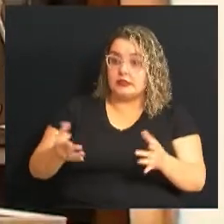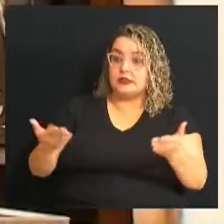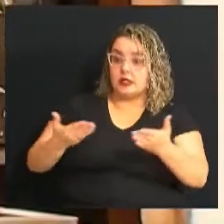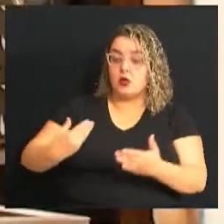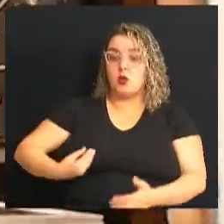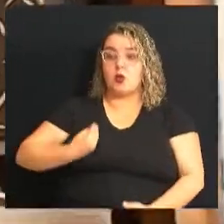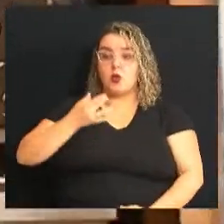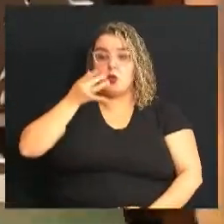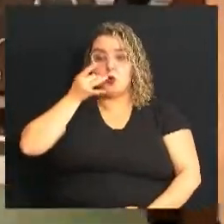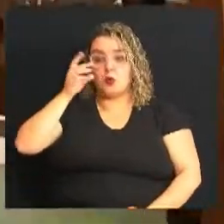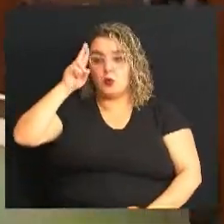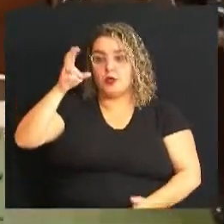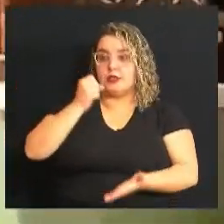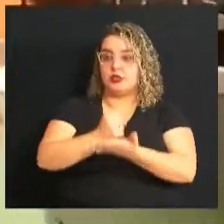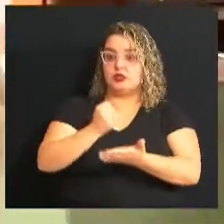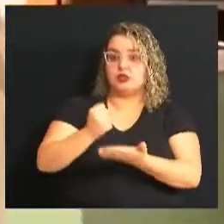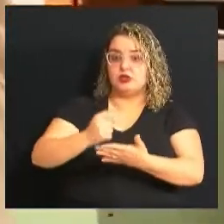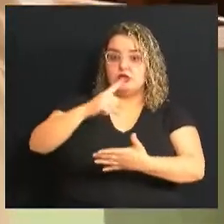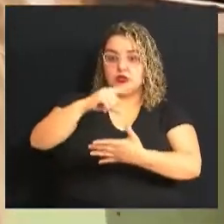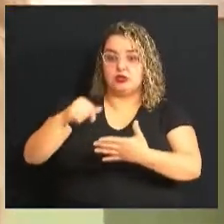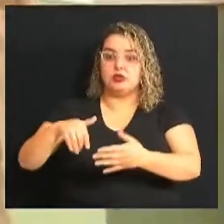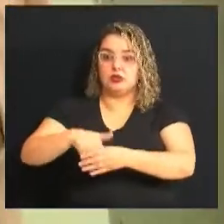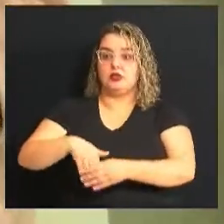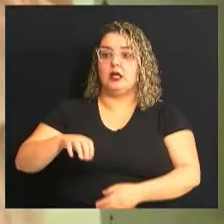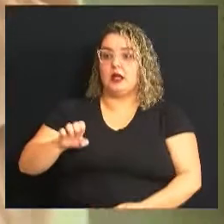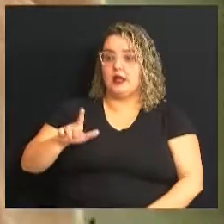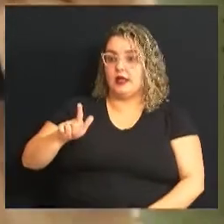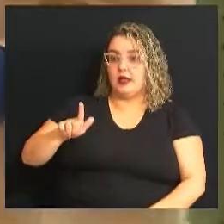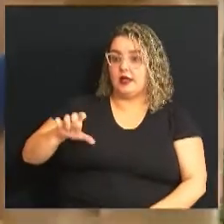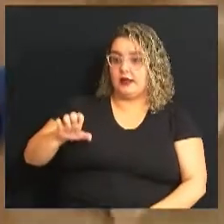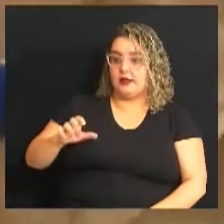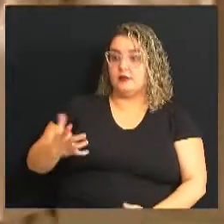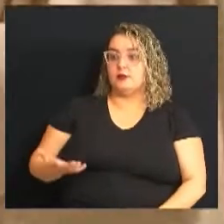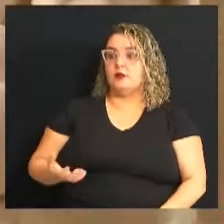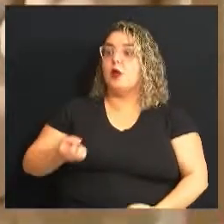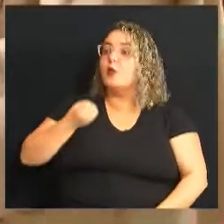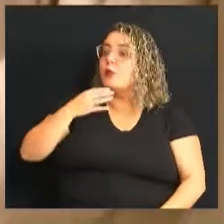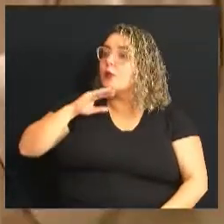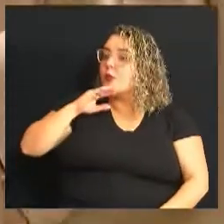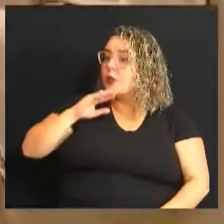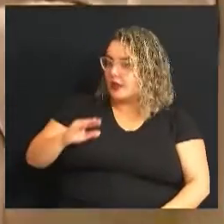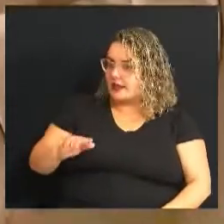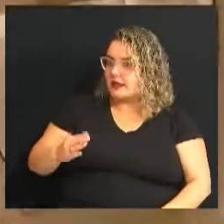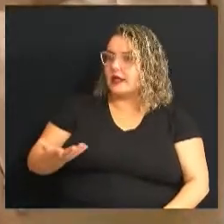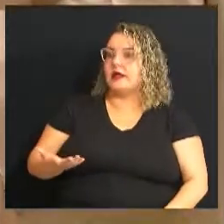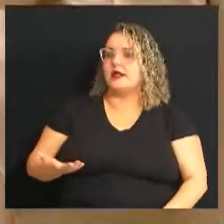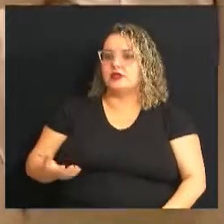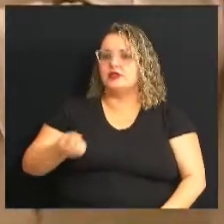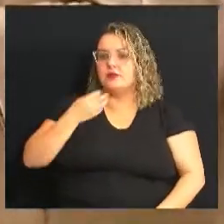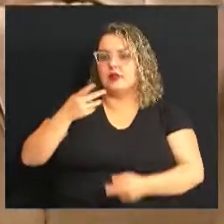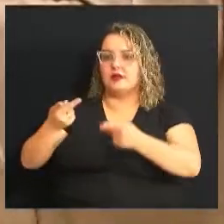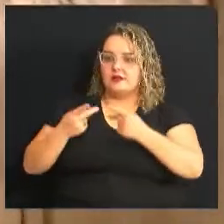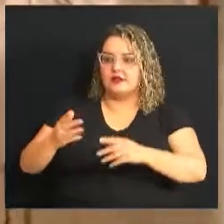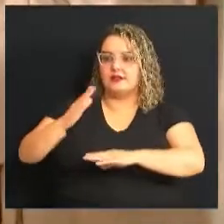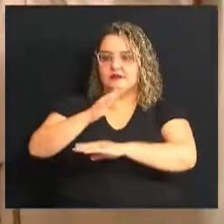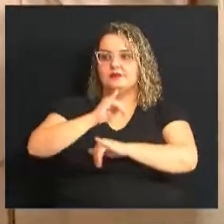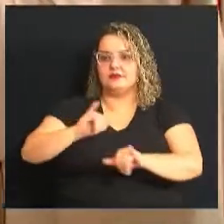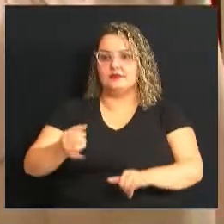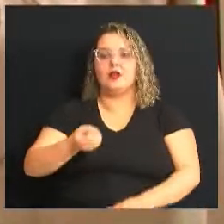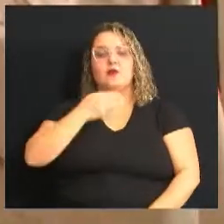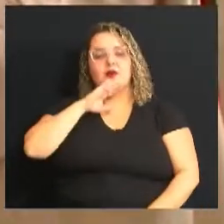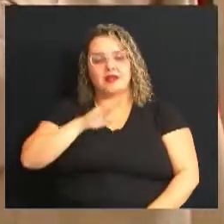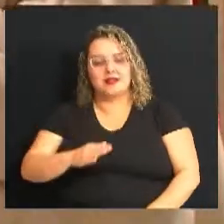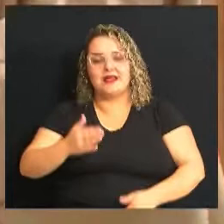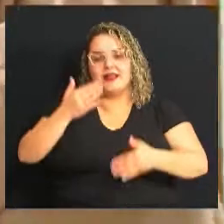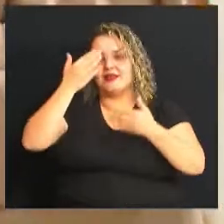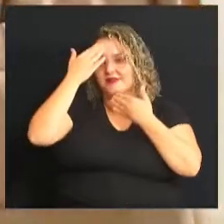com a chefe de cartório eleitoral, Egli Prado Vilhena. Egli, bom dia, boa tarde, na verdade, Seja bem-vinda ao Câmara Notícia. Boa tarde, obrigada.